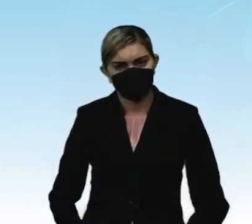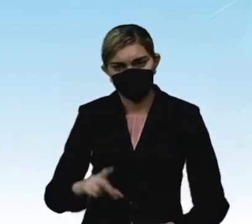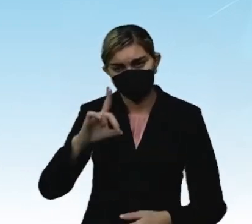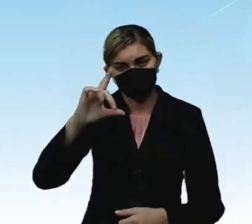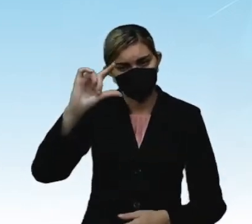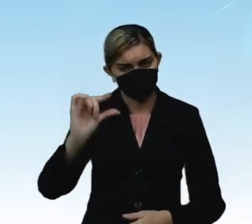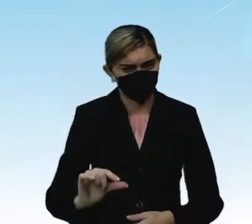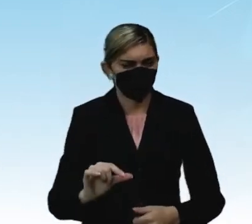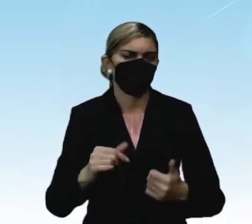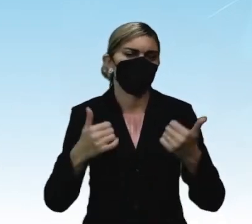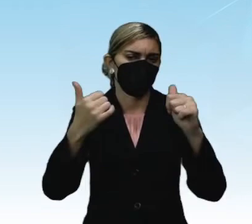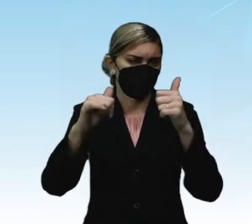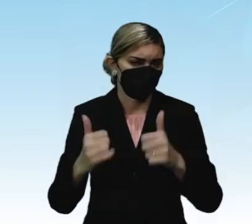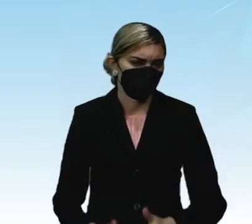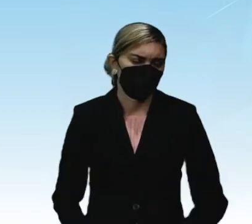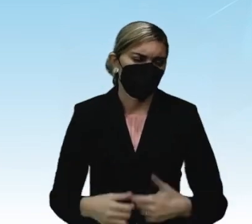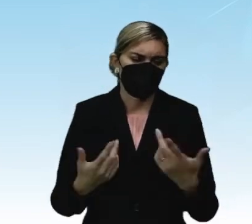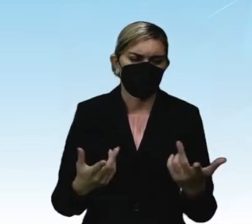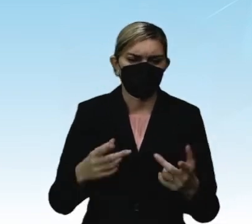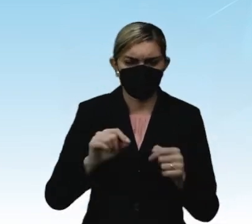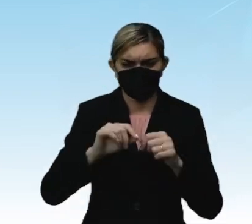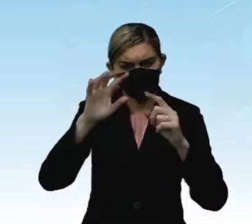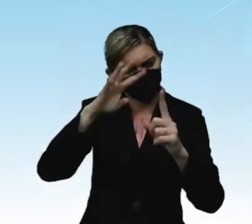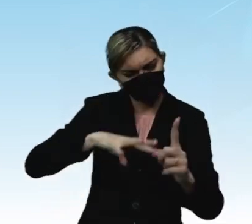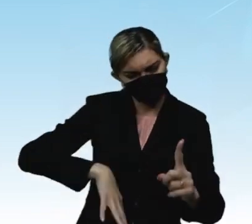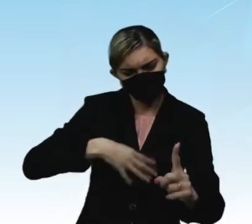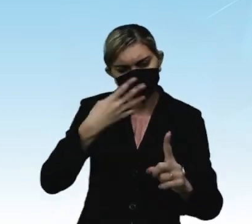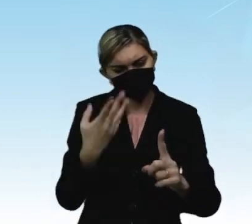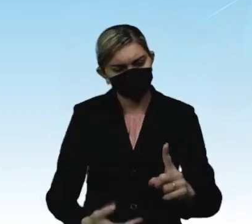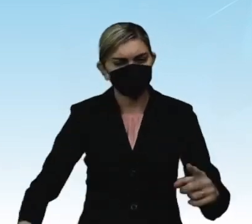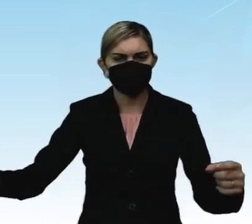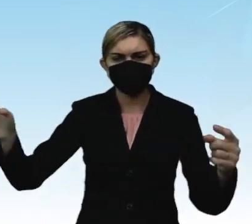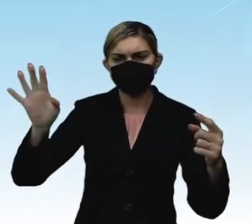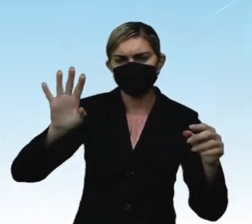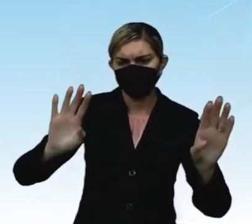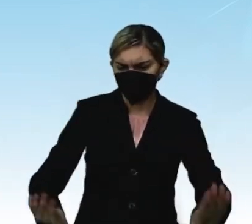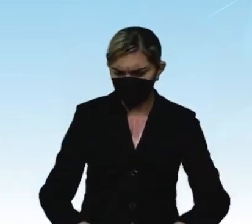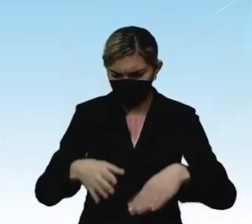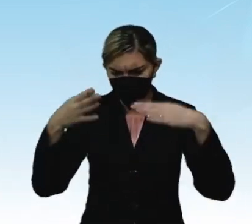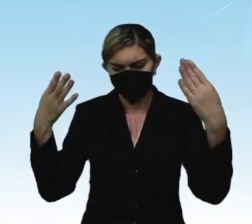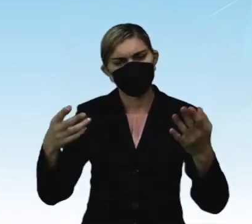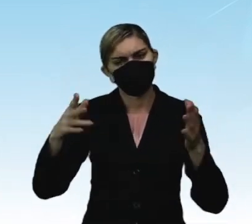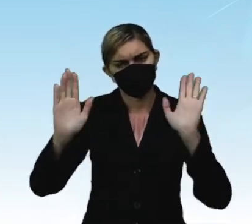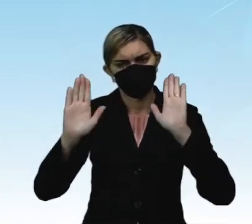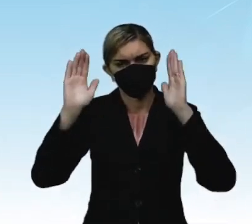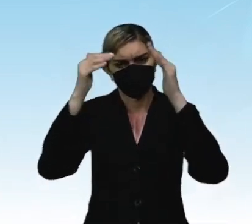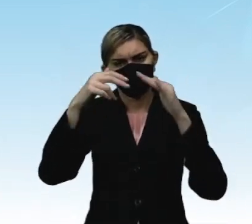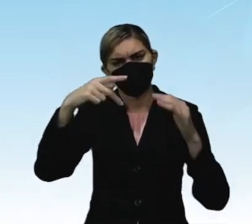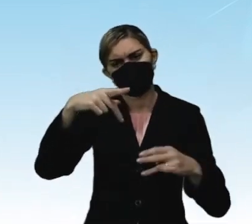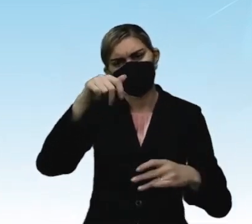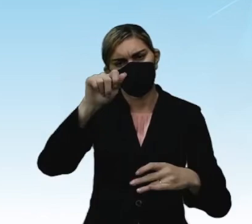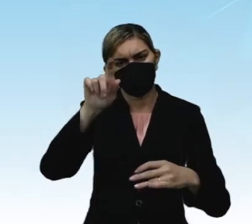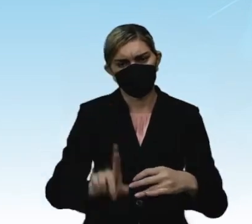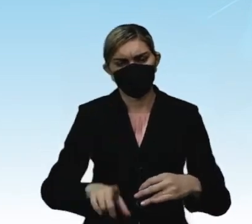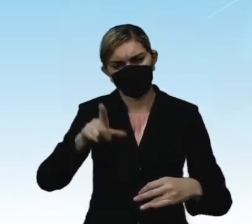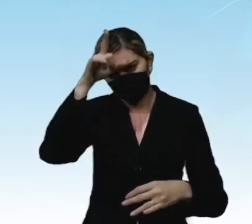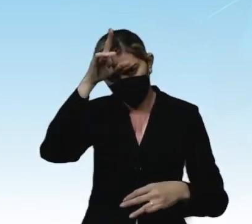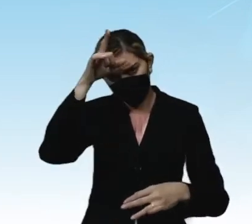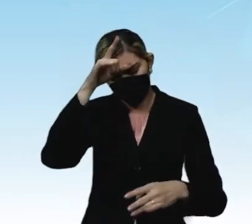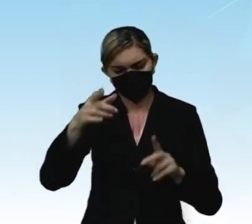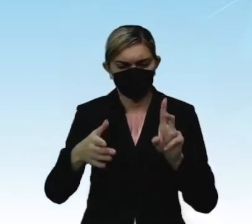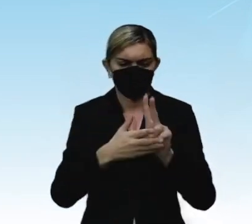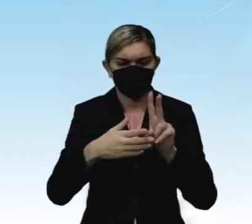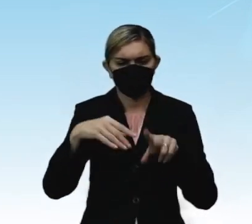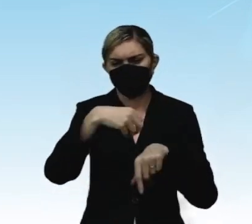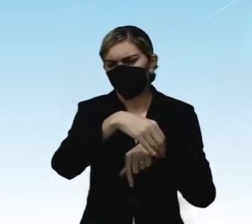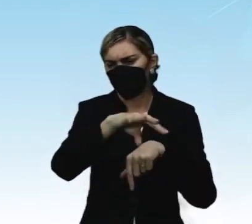tá? Esses deuses espírito faziam rituais, cerimônias e festas. O pajé, que era responsável por transmitir todos